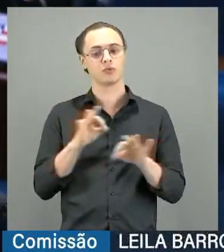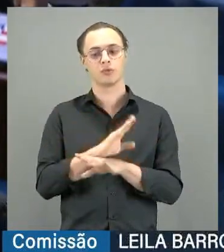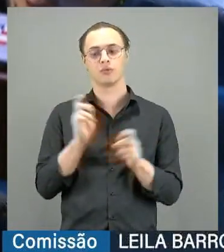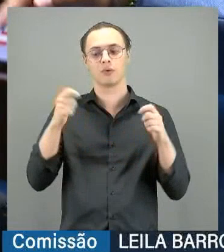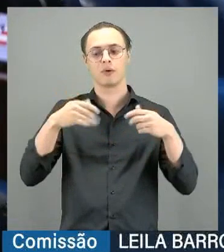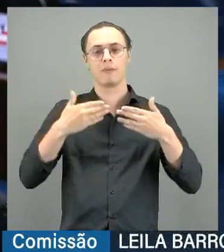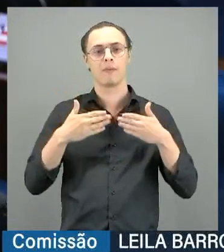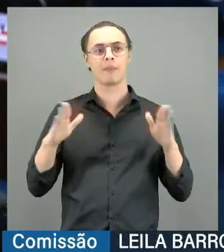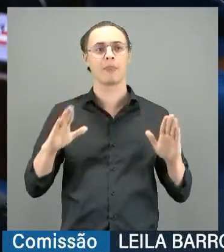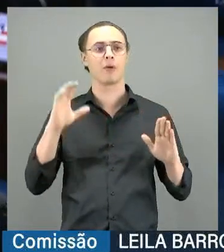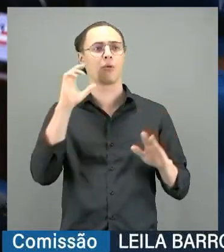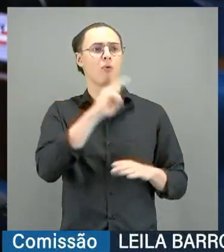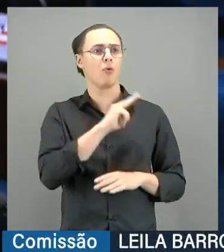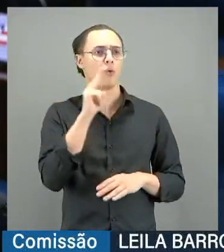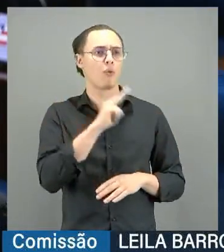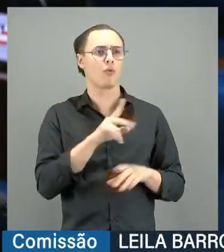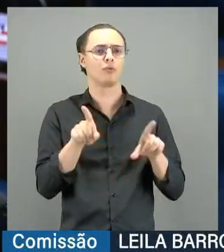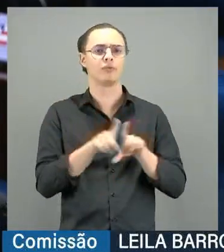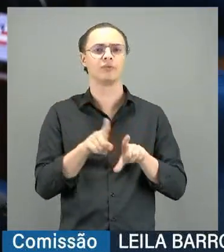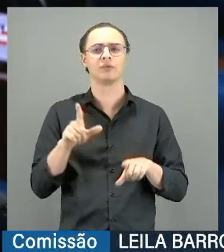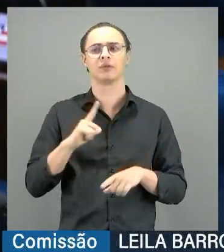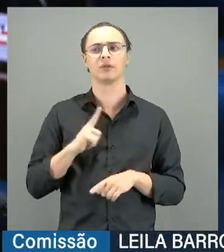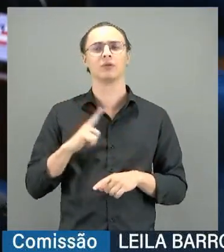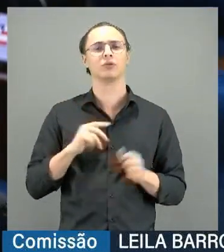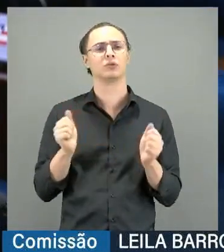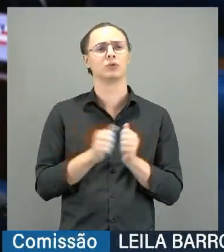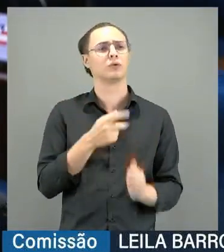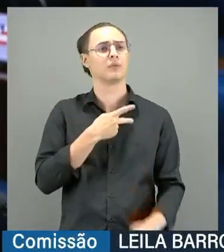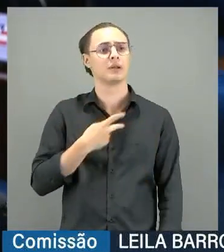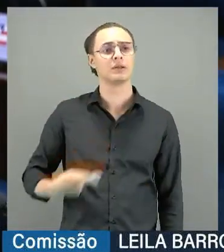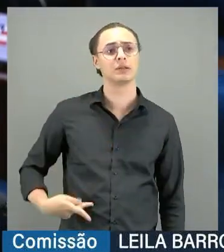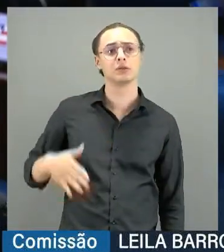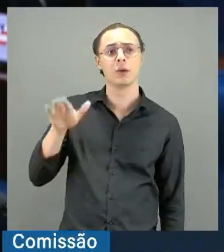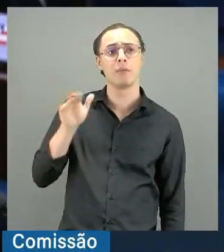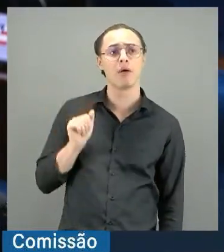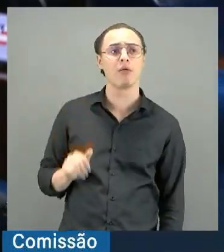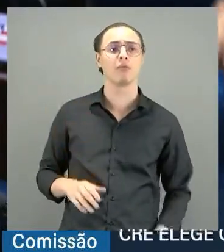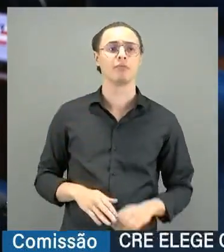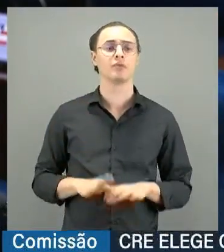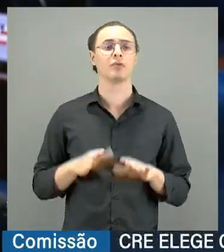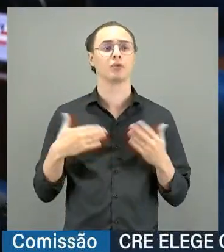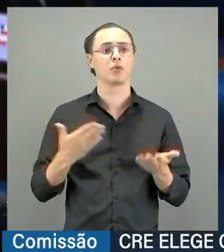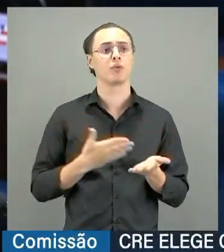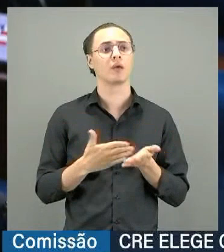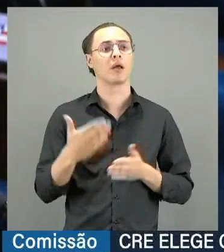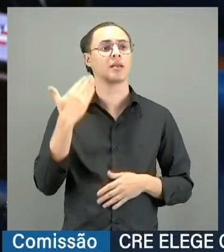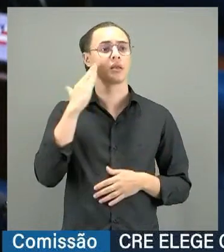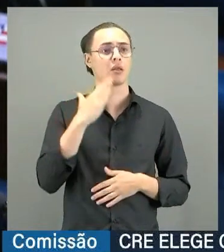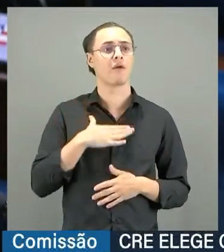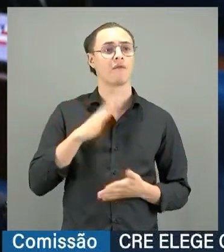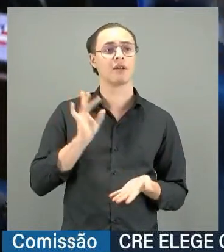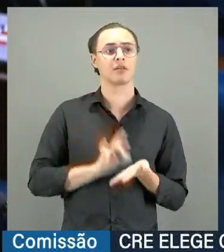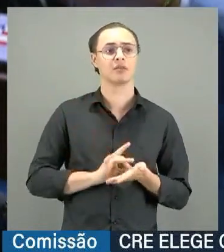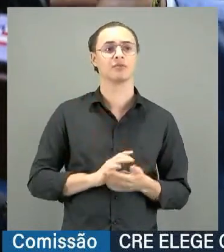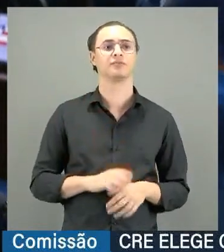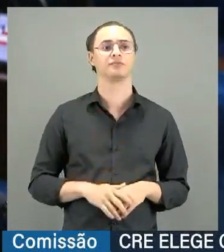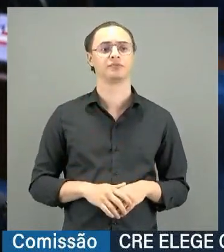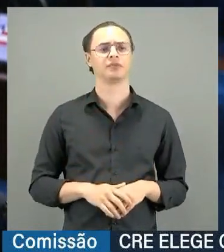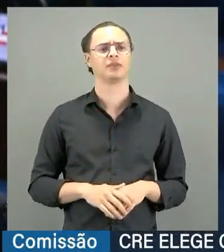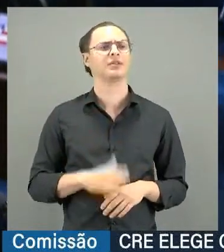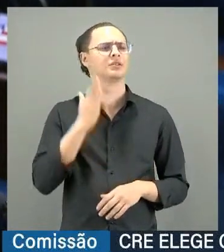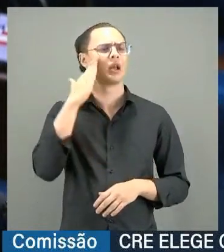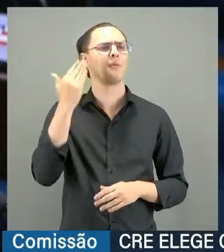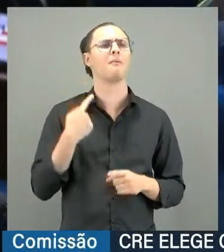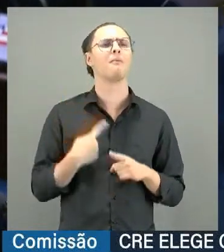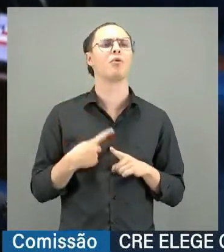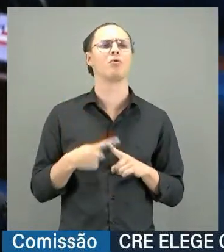aberta imediatamente é só ter uma sessão é só o presidente convocar e nós vamos entender ali a verdade e sabe por que que